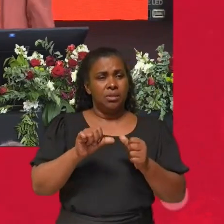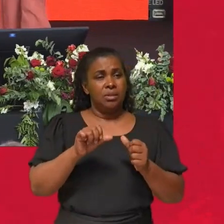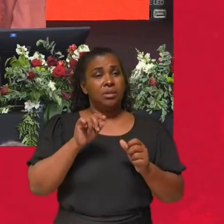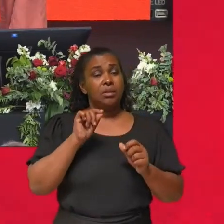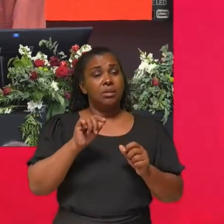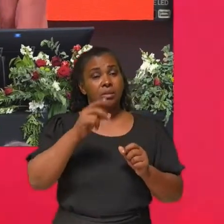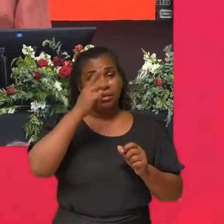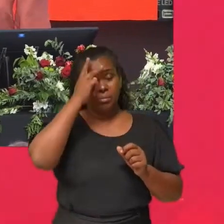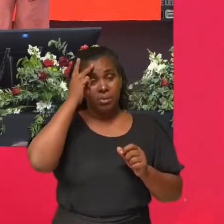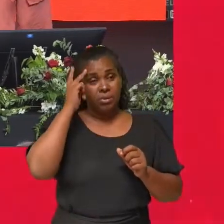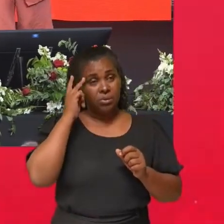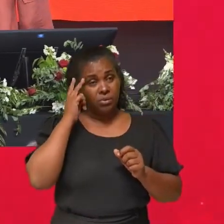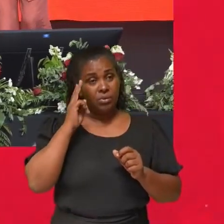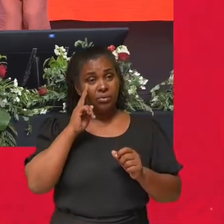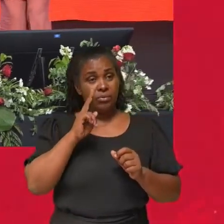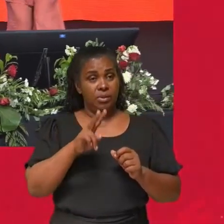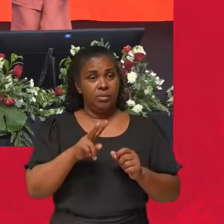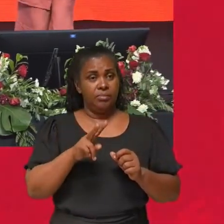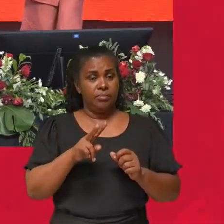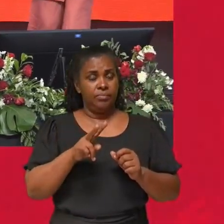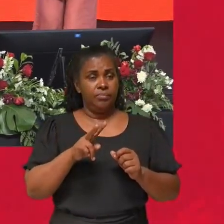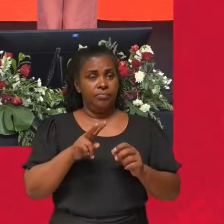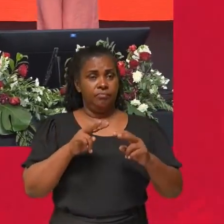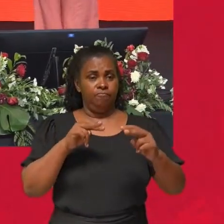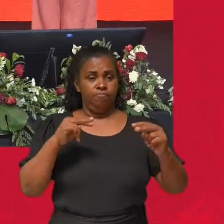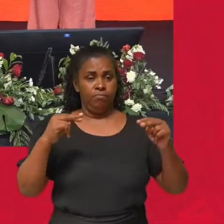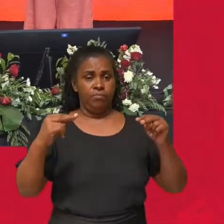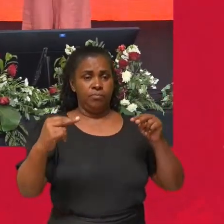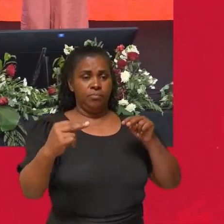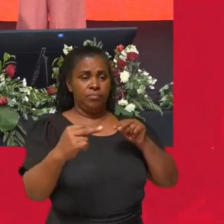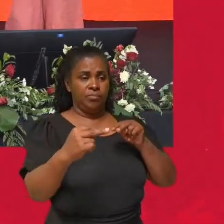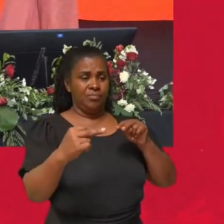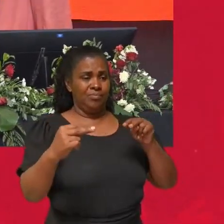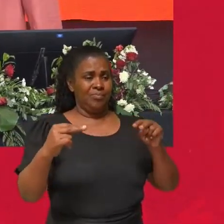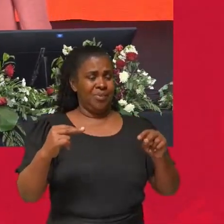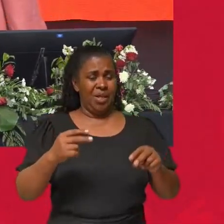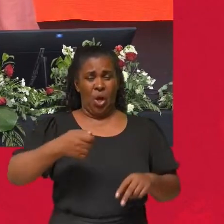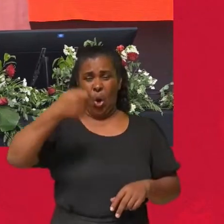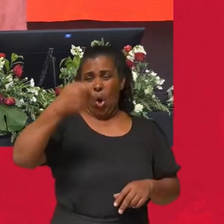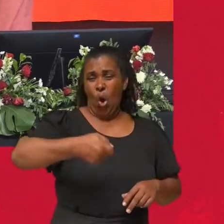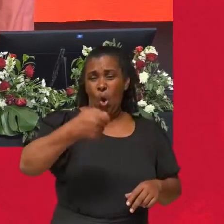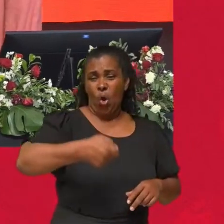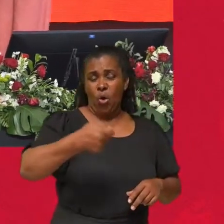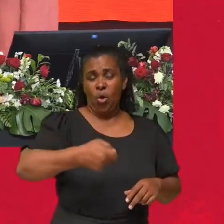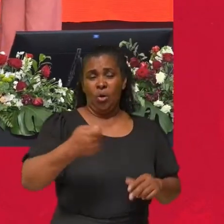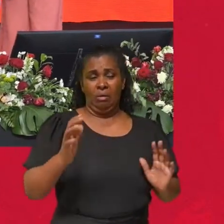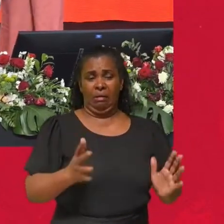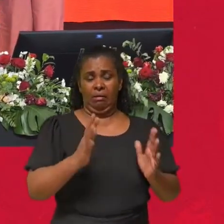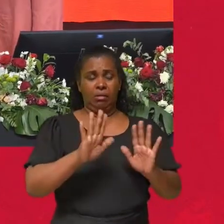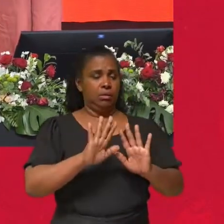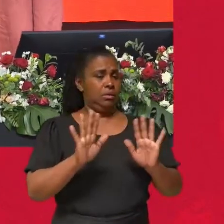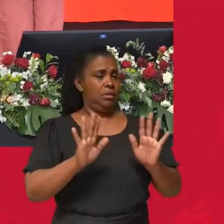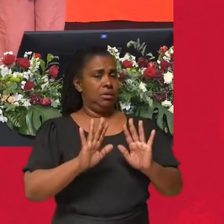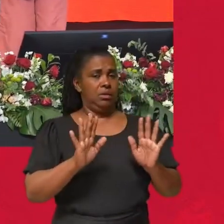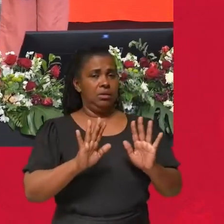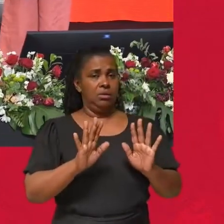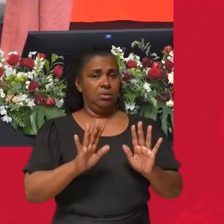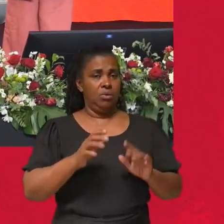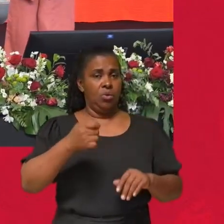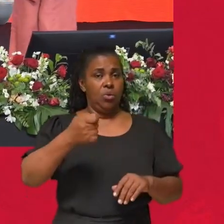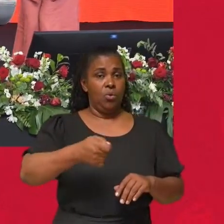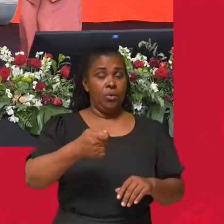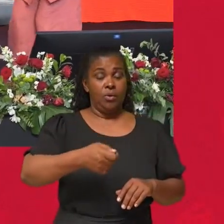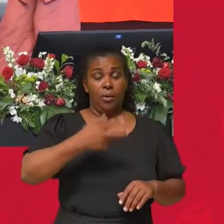enxerga. Não tente convencer. Convencer significa que você tenta impor. Não faça